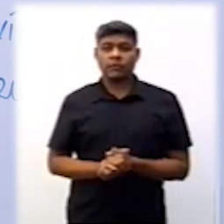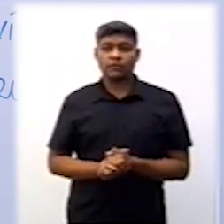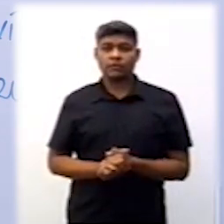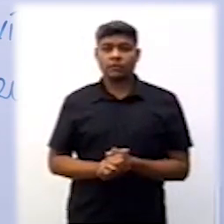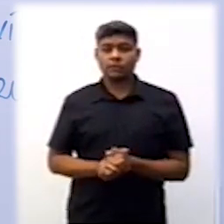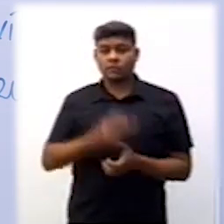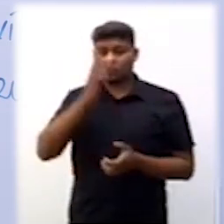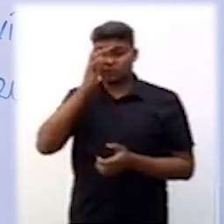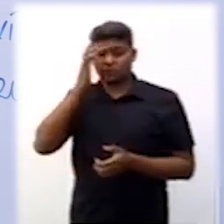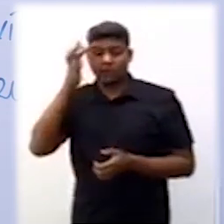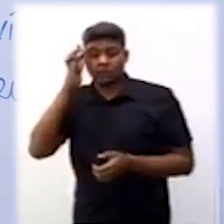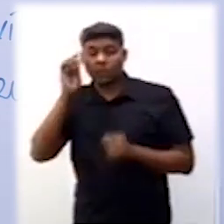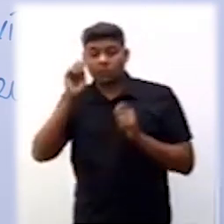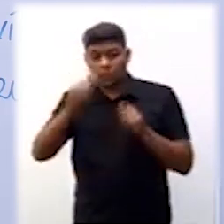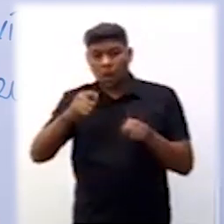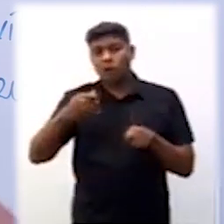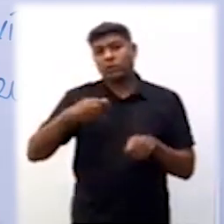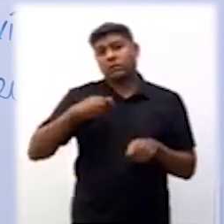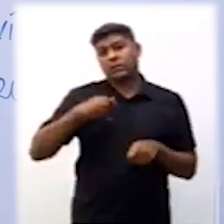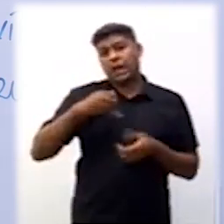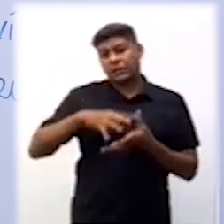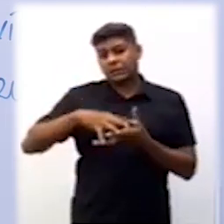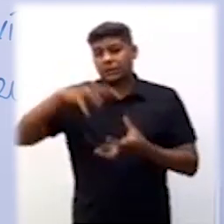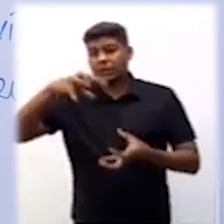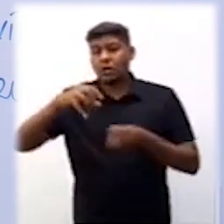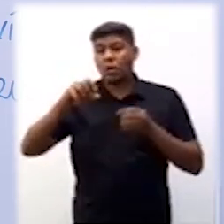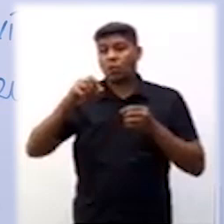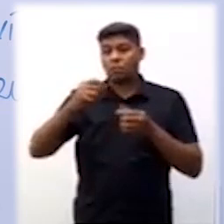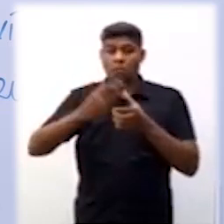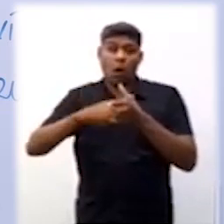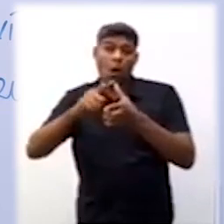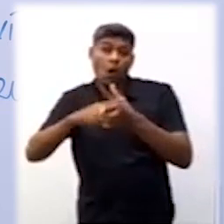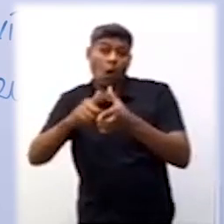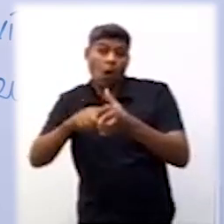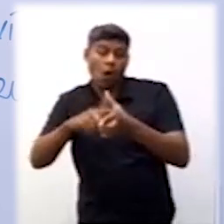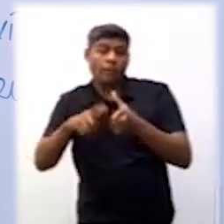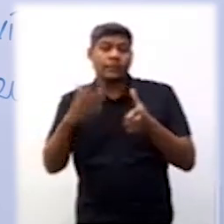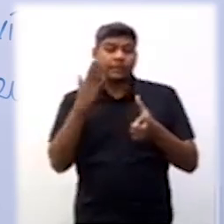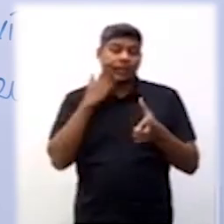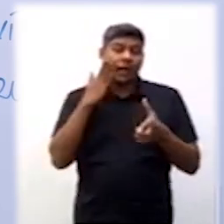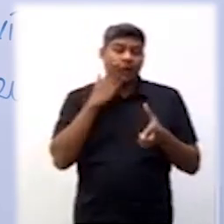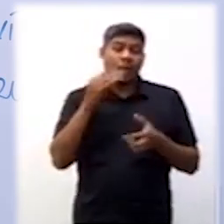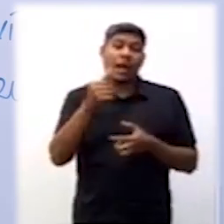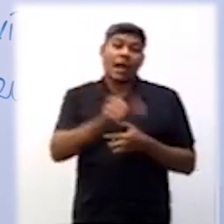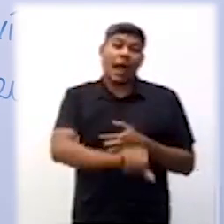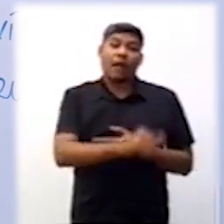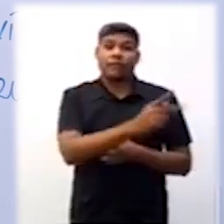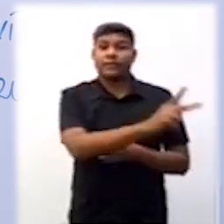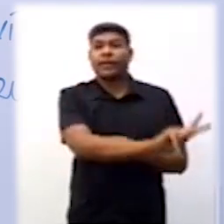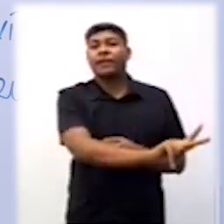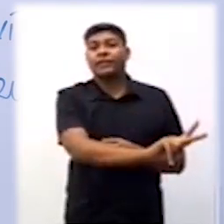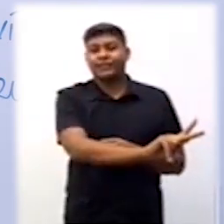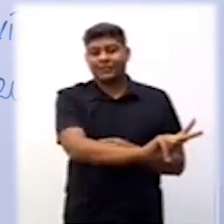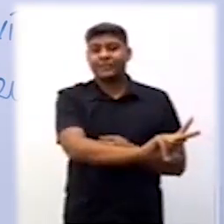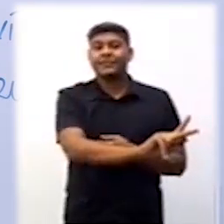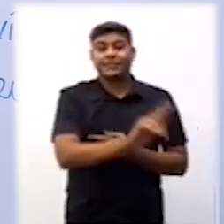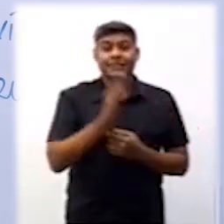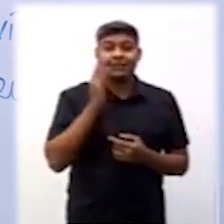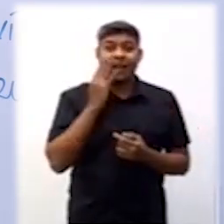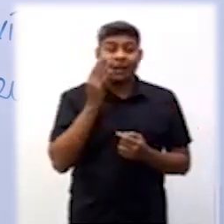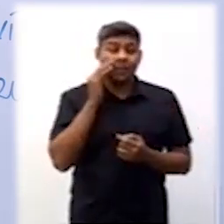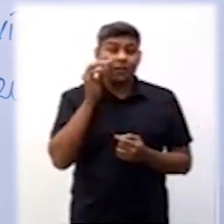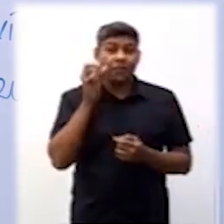essa pessoa pode ser um idoso ou com alguma complicação, e essa complicação ser mais grave nele. Então, olha como o vírus